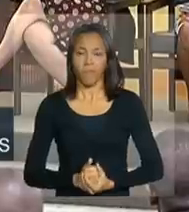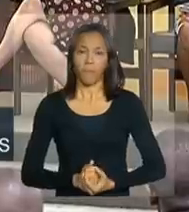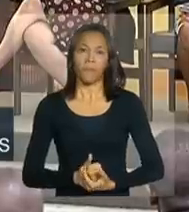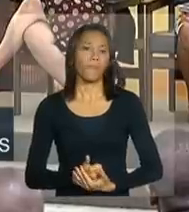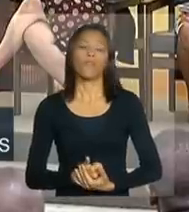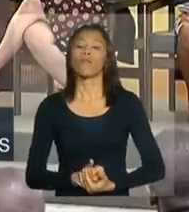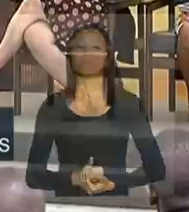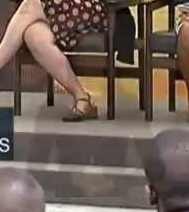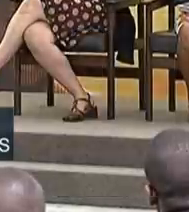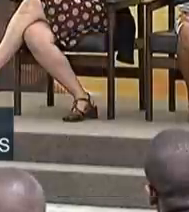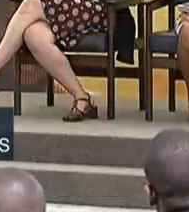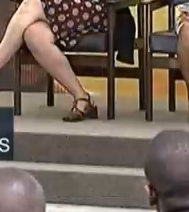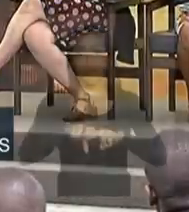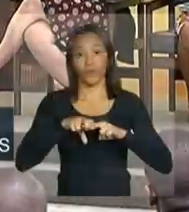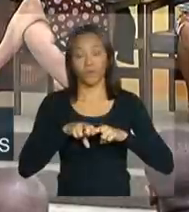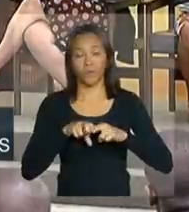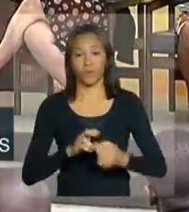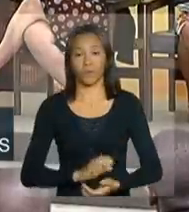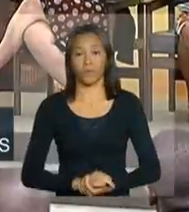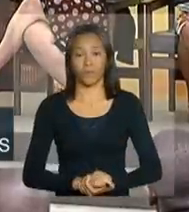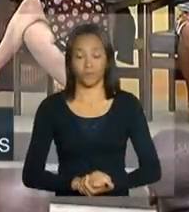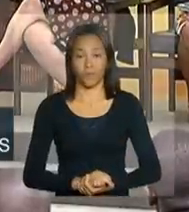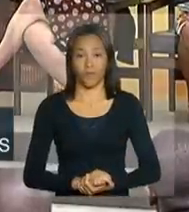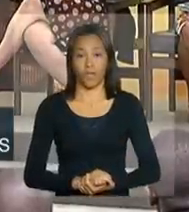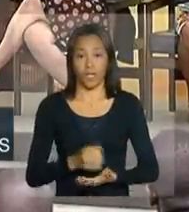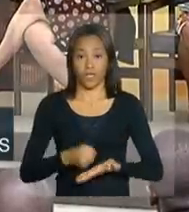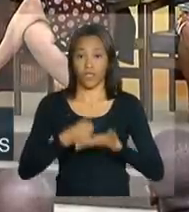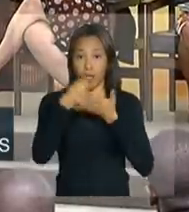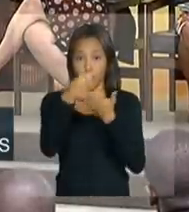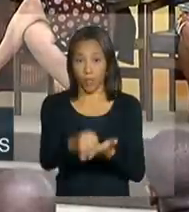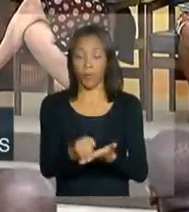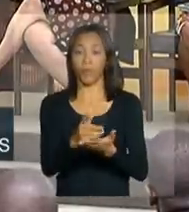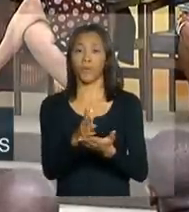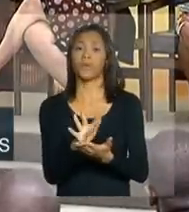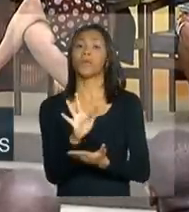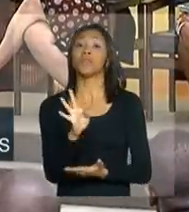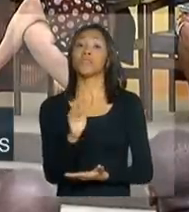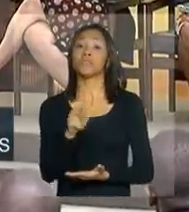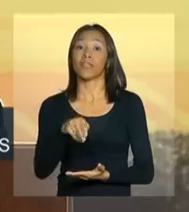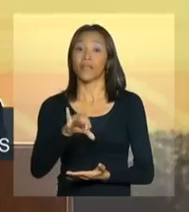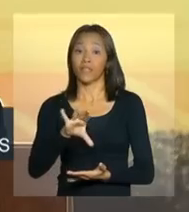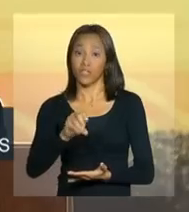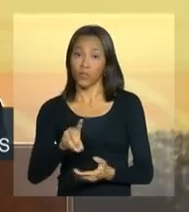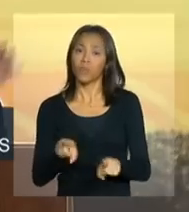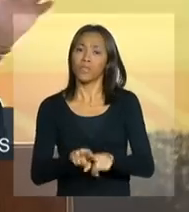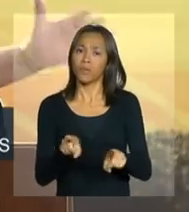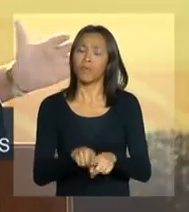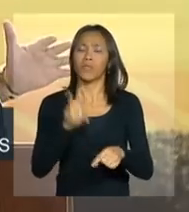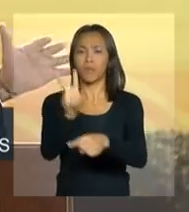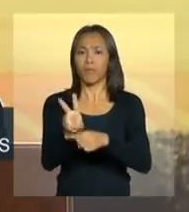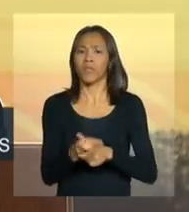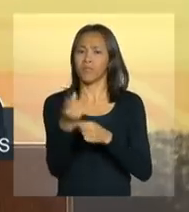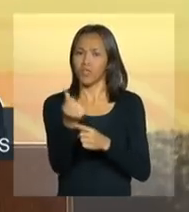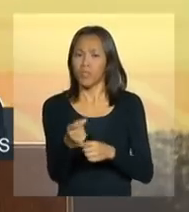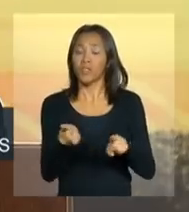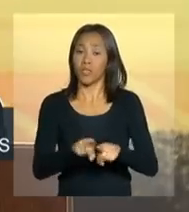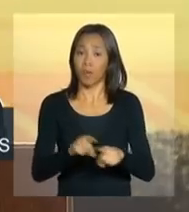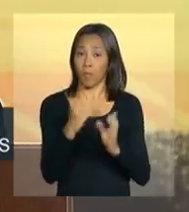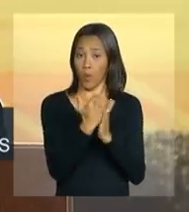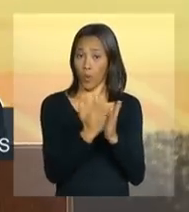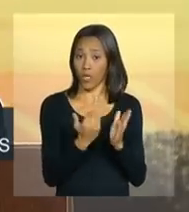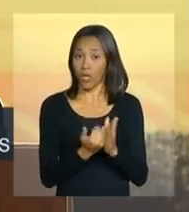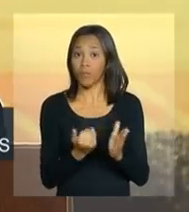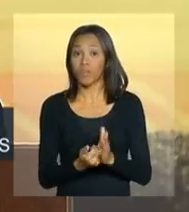Renda por isso assistência técnica crédito e programa de aquisição de alimentos